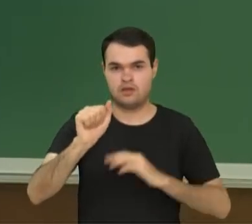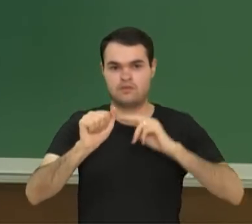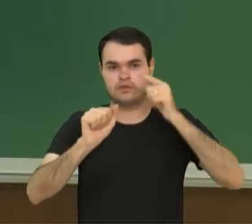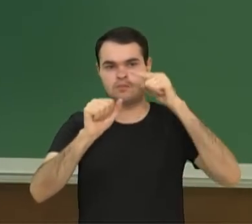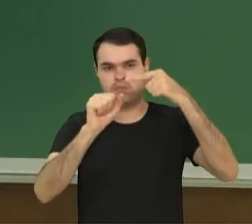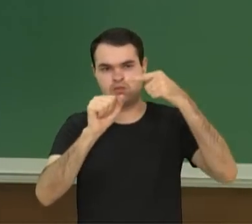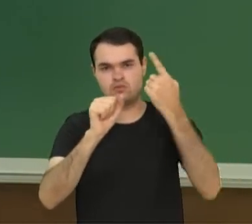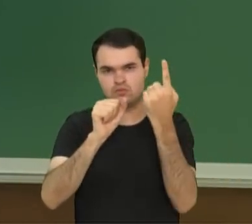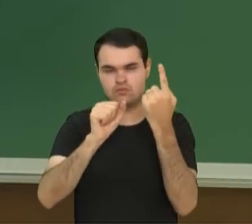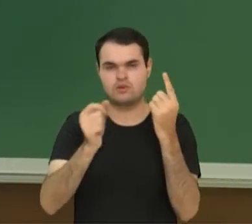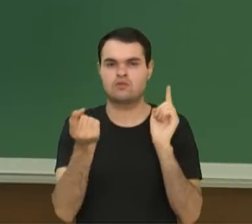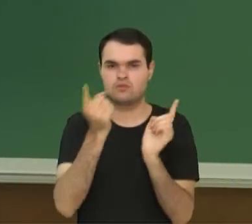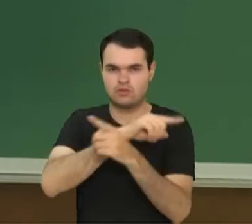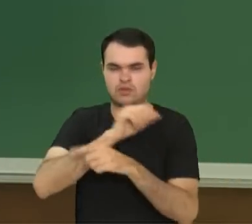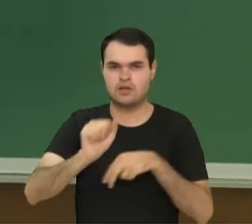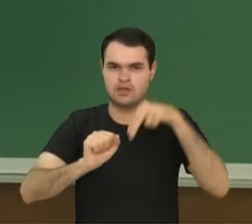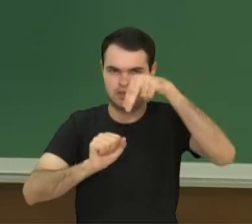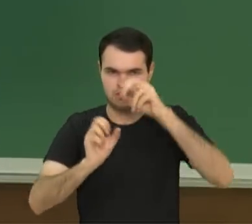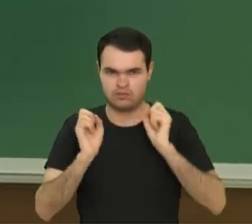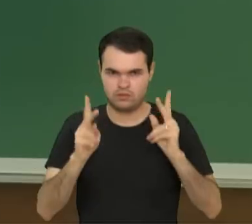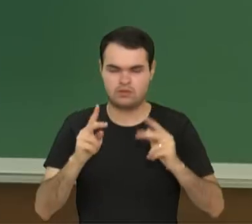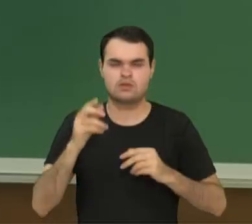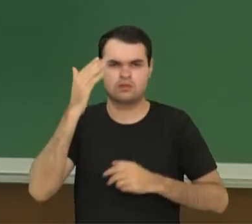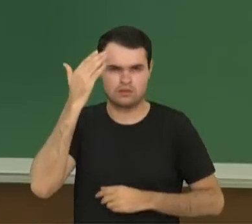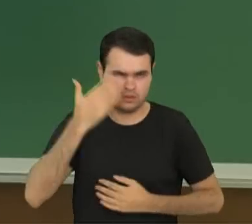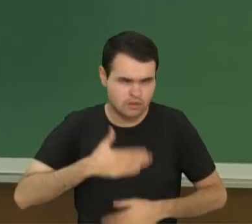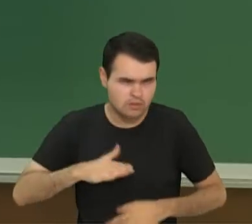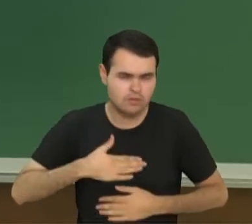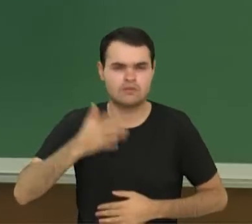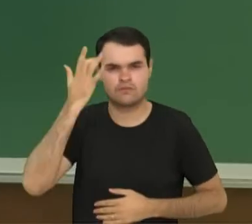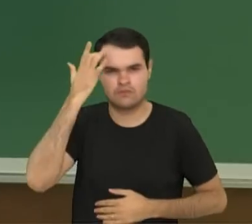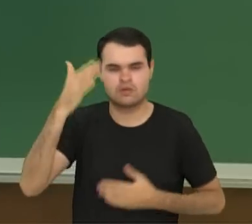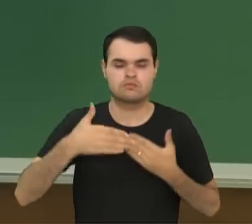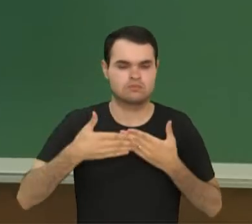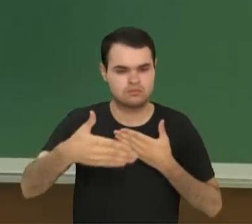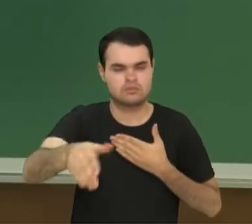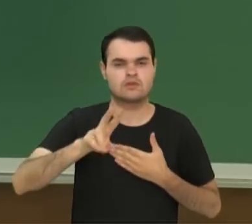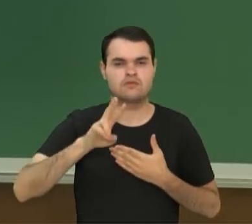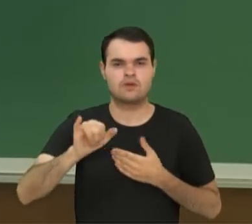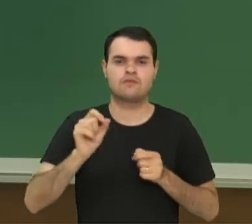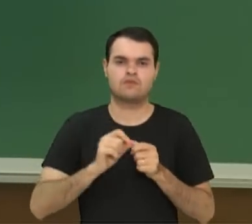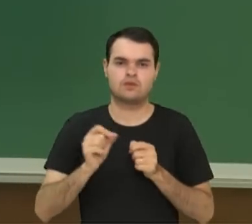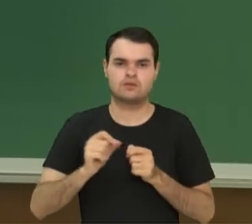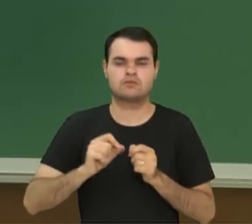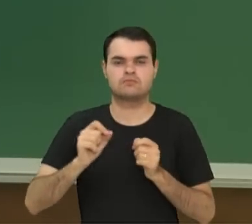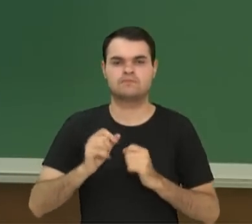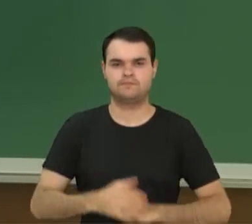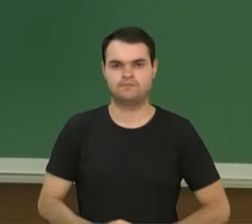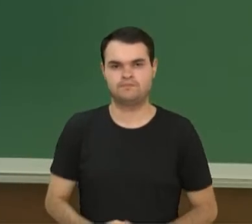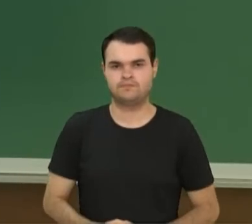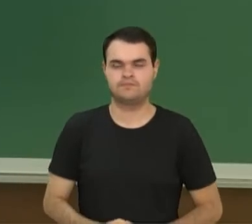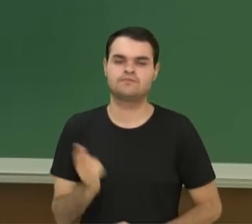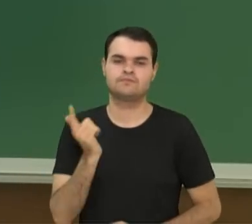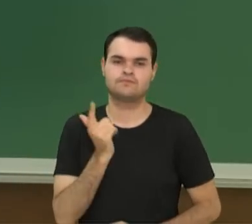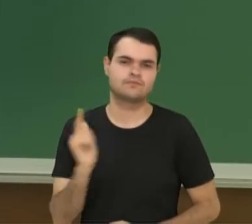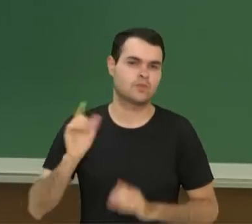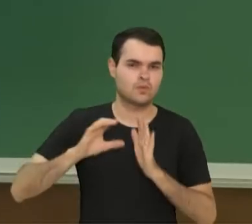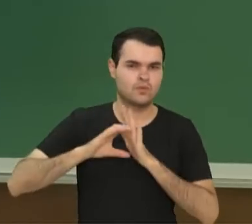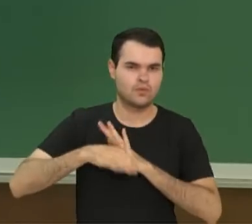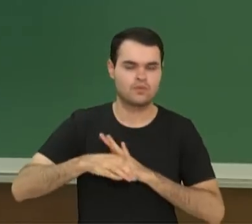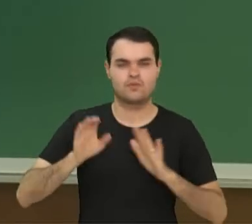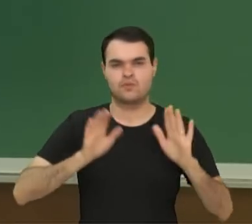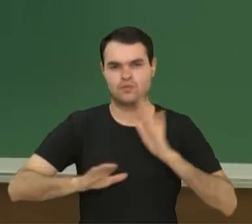de A elevado a M, tranquilo? Isso vai facilitar muito em muitos cálculos que a gente vai fazer. E outro conceito que a gente tem que